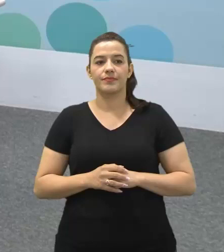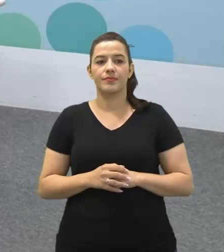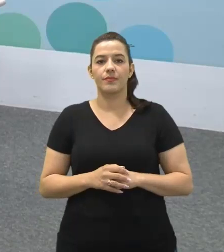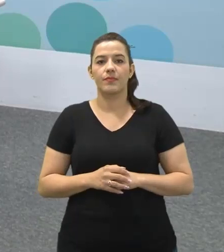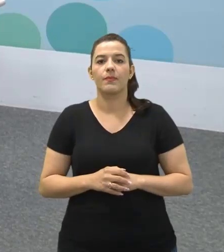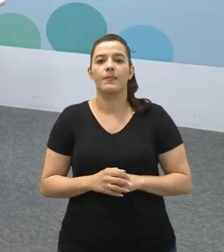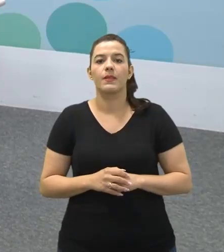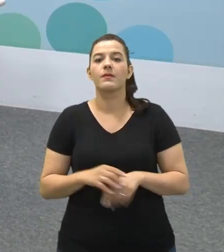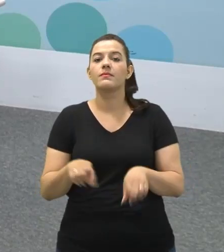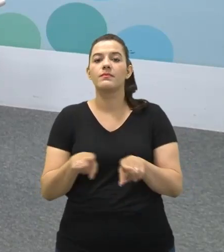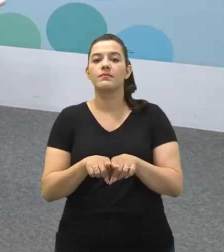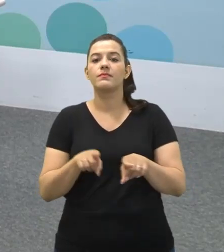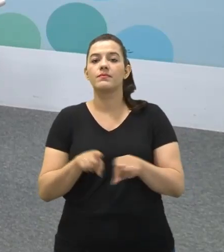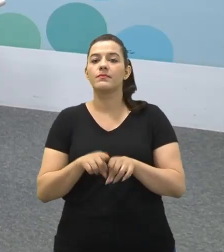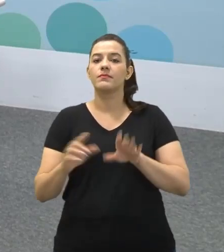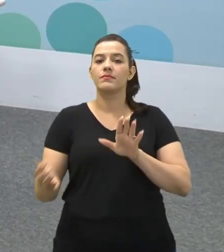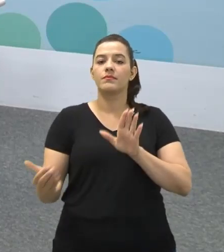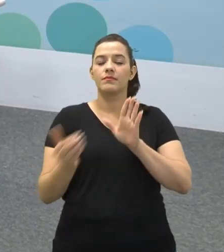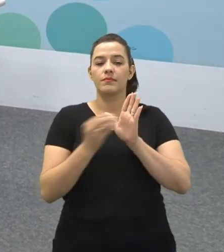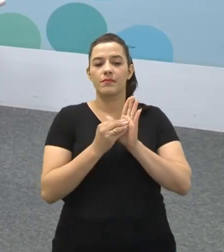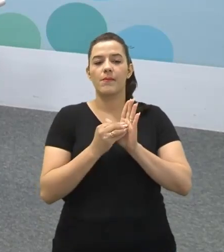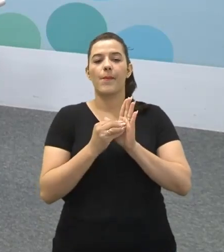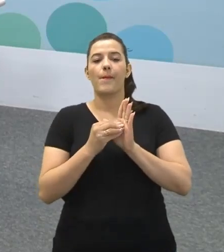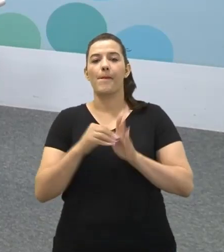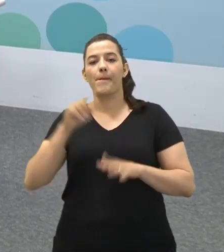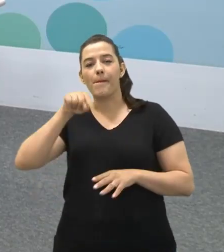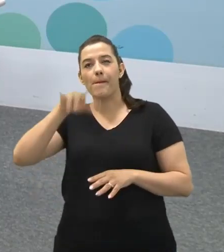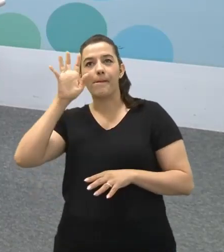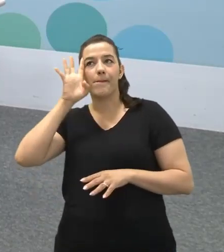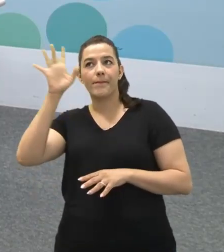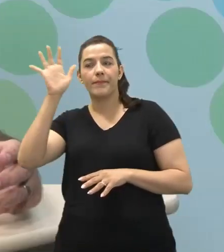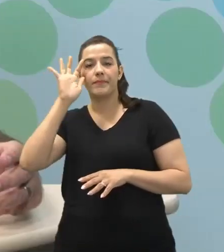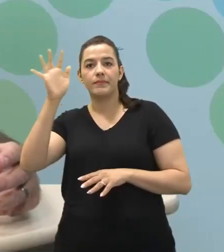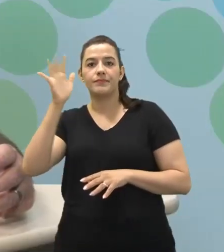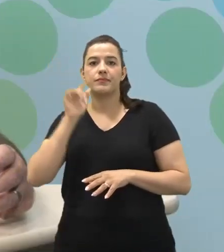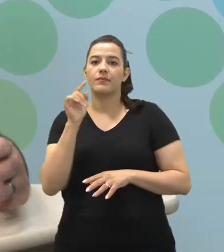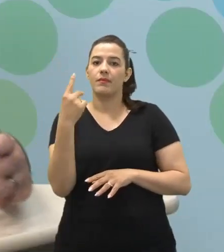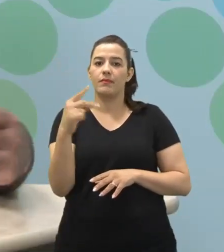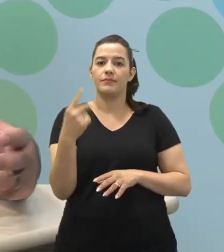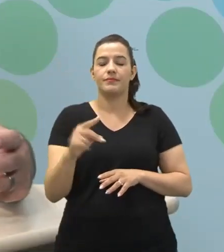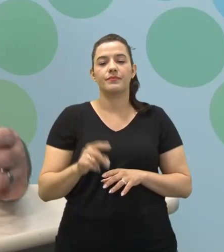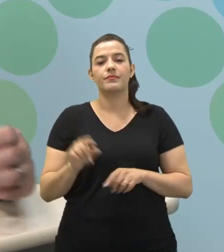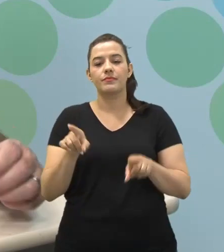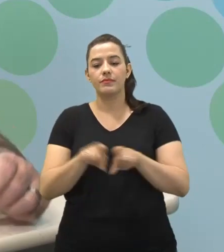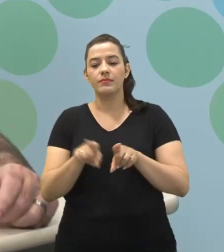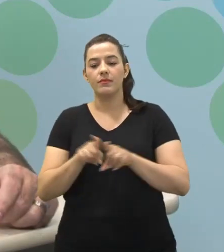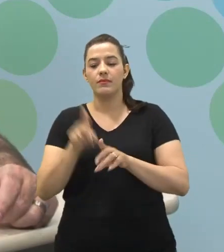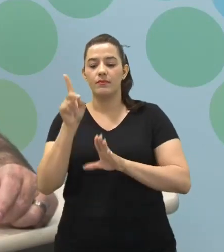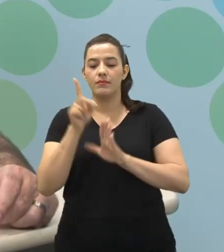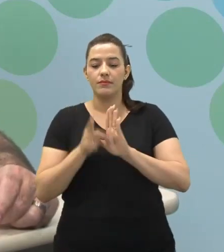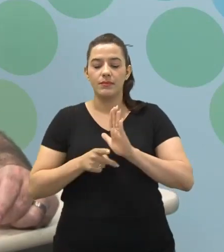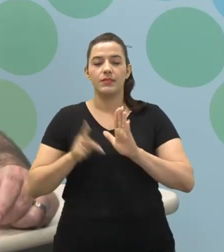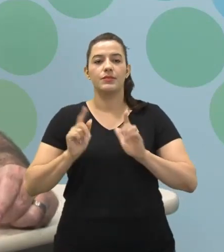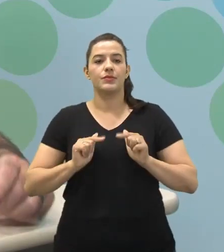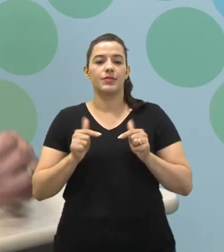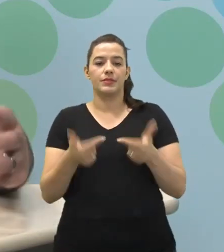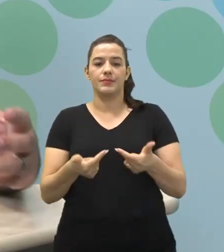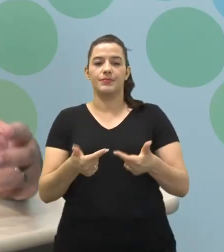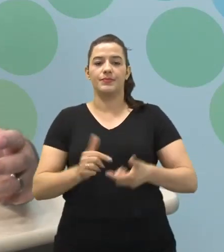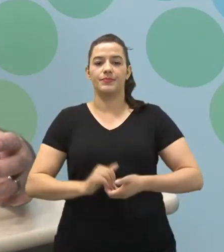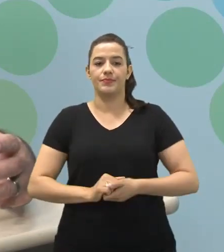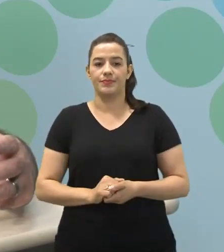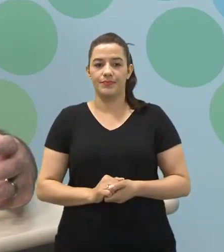a o registro né dessa desse pensamento né e estabelecendo um plano né um plano de ação né